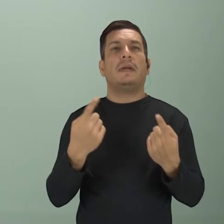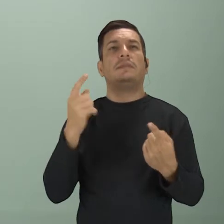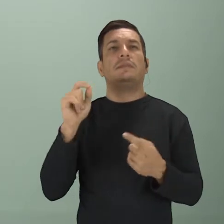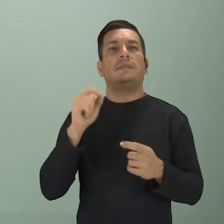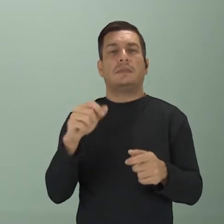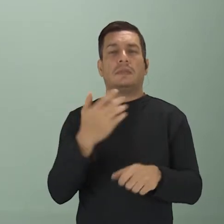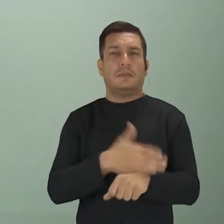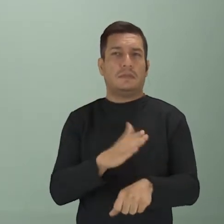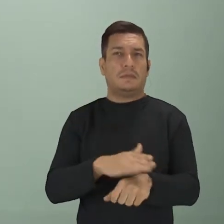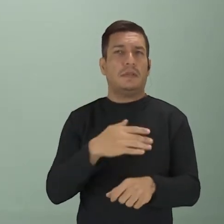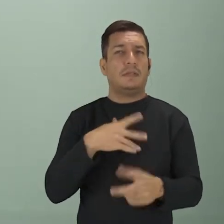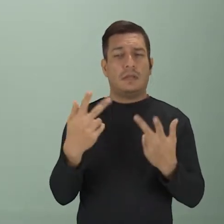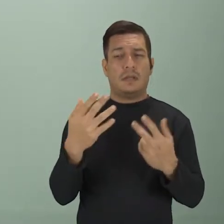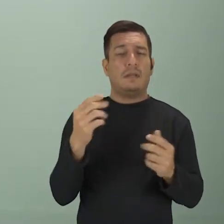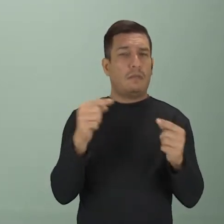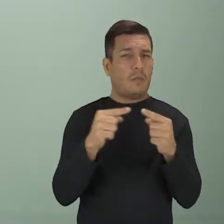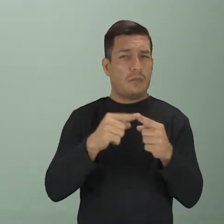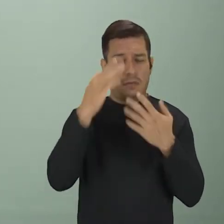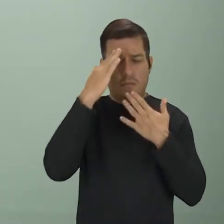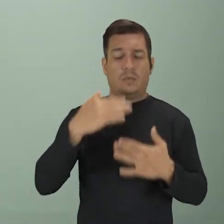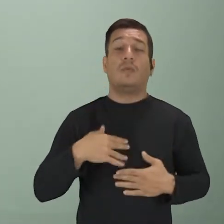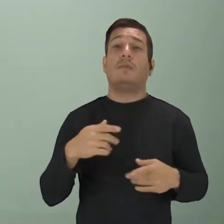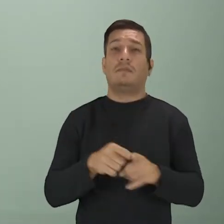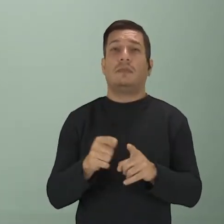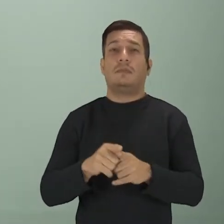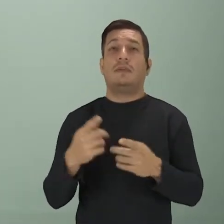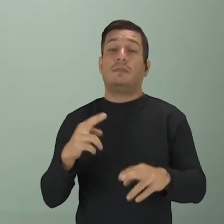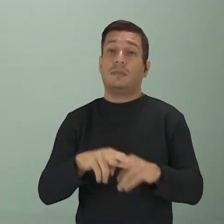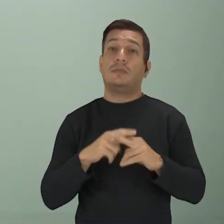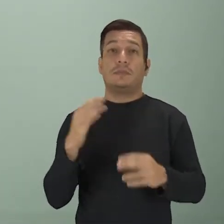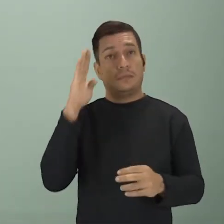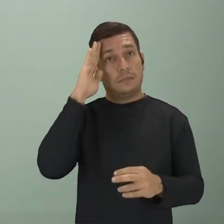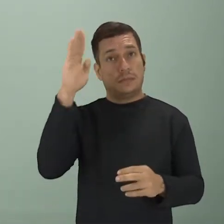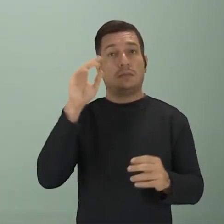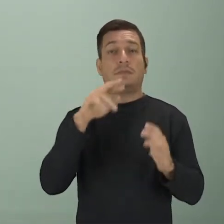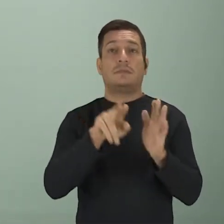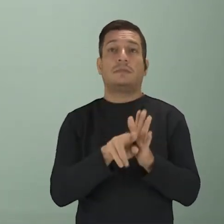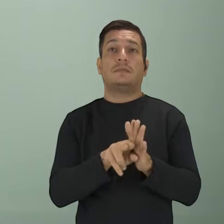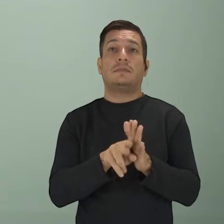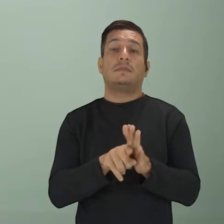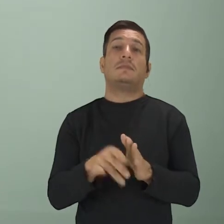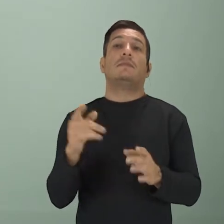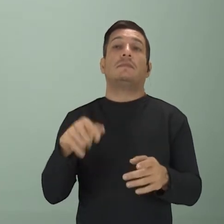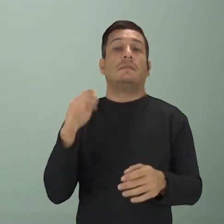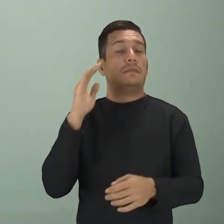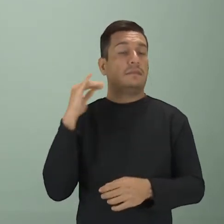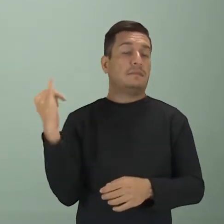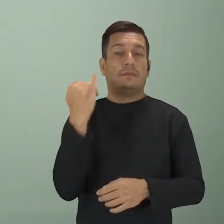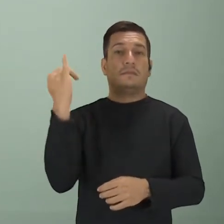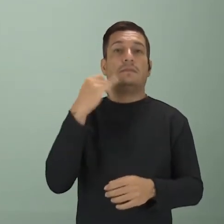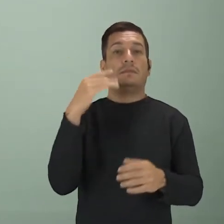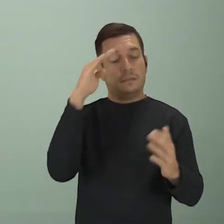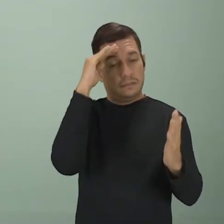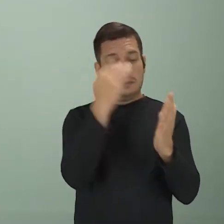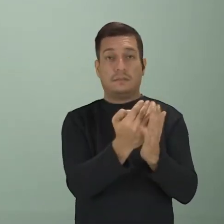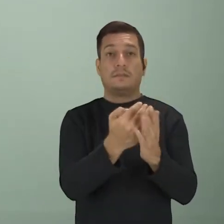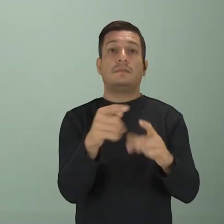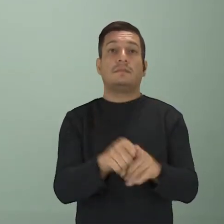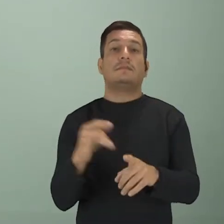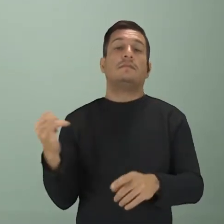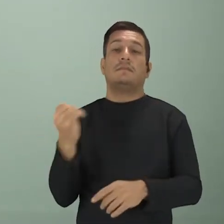por que eu tenho que alertar? Porque muitas vezes nós estamos vendo vídeos no YouTube, vendo programas disponíveis e achando que a gente